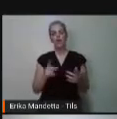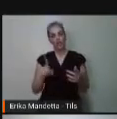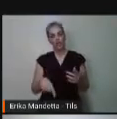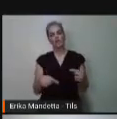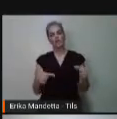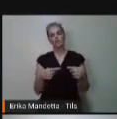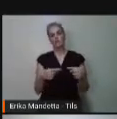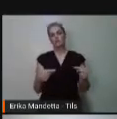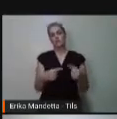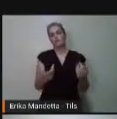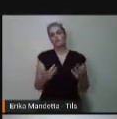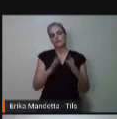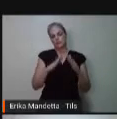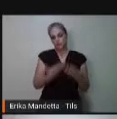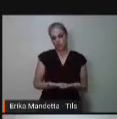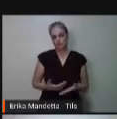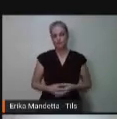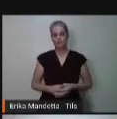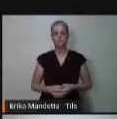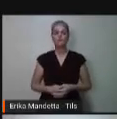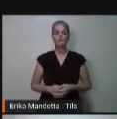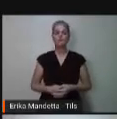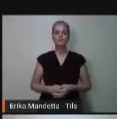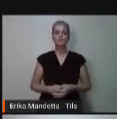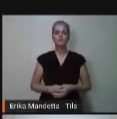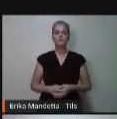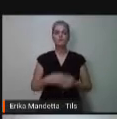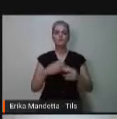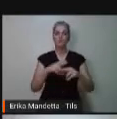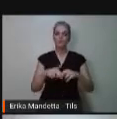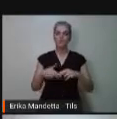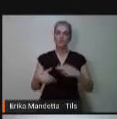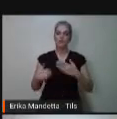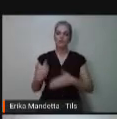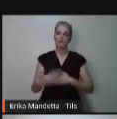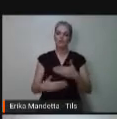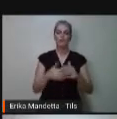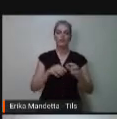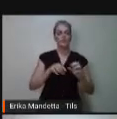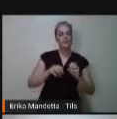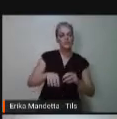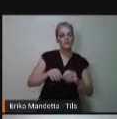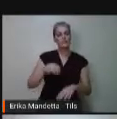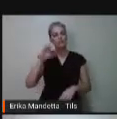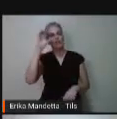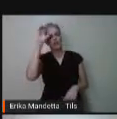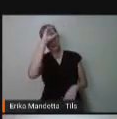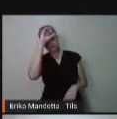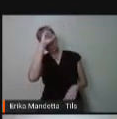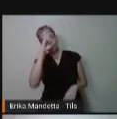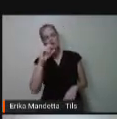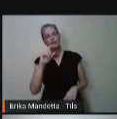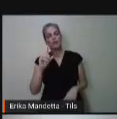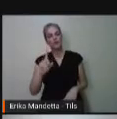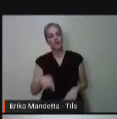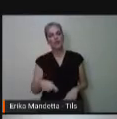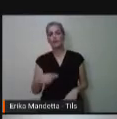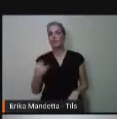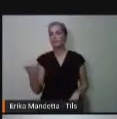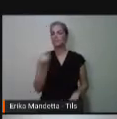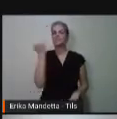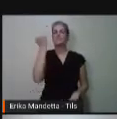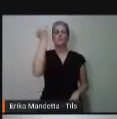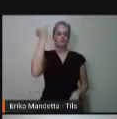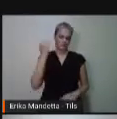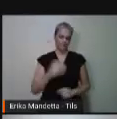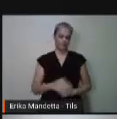das instituições educacionais. Então, o processo de ensino-aprendizagem, ele se torna imprescindível, né?